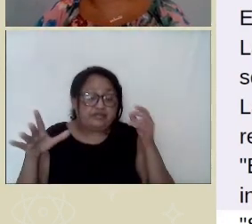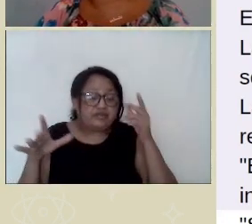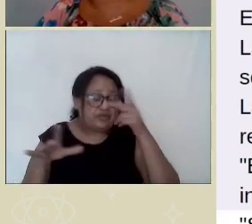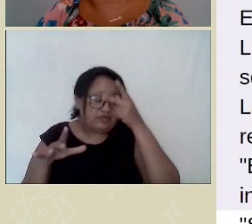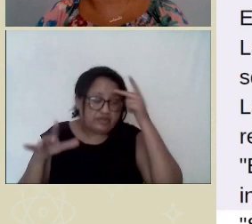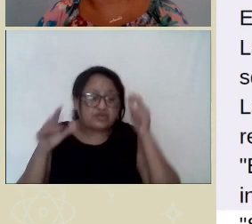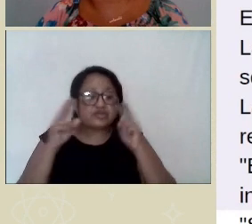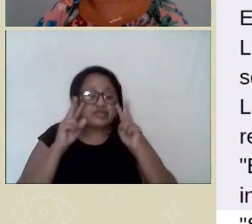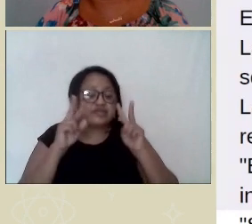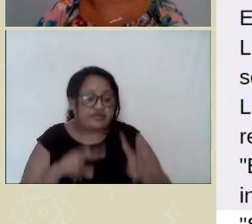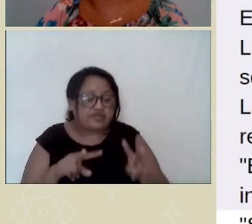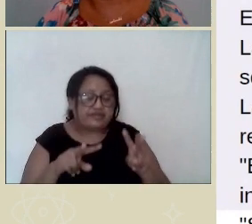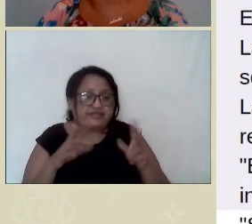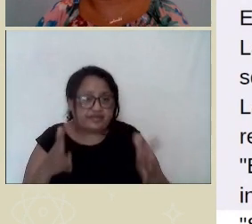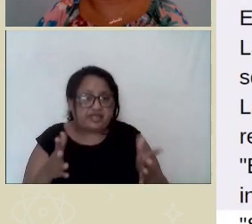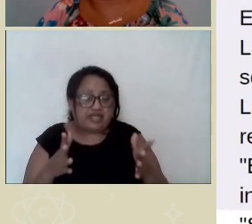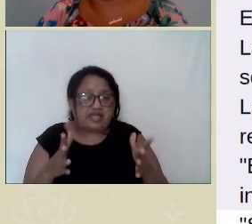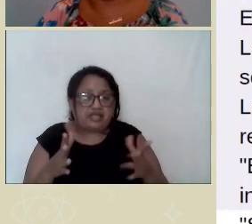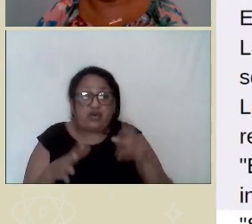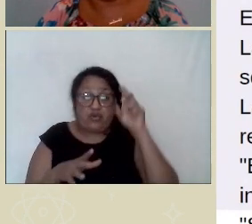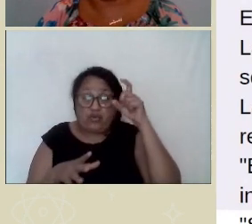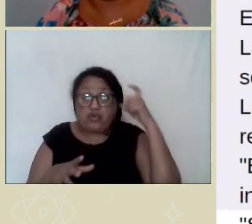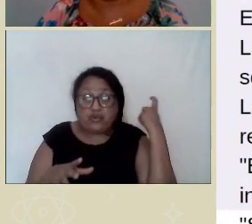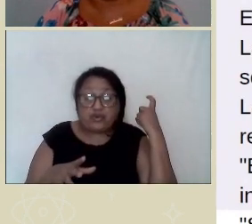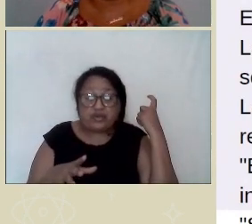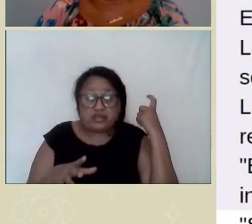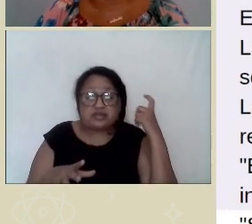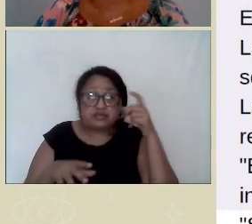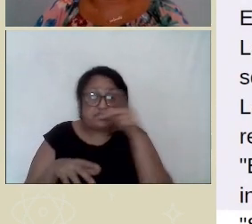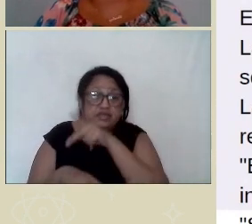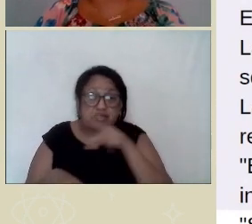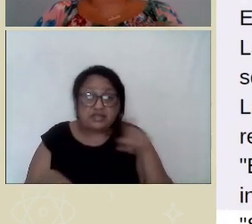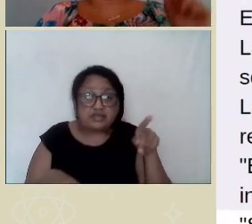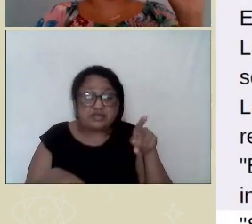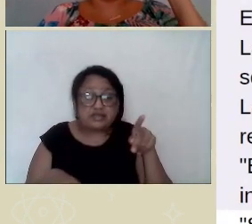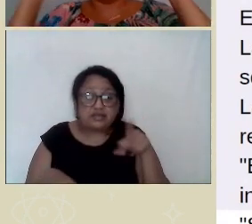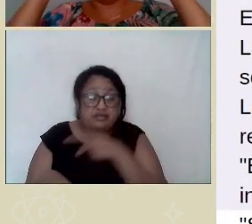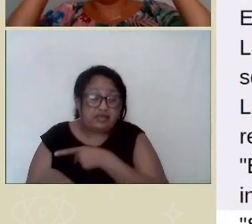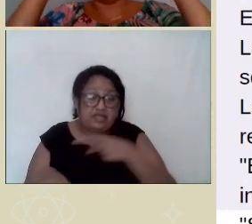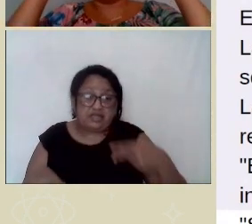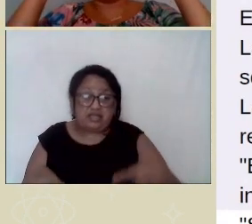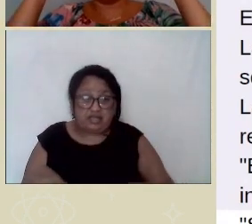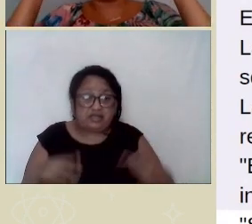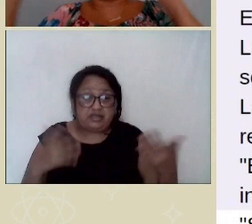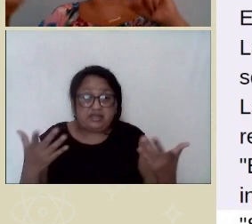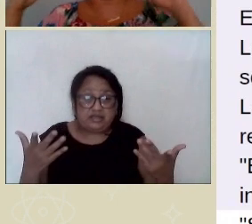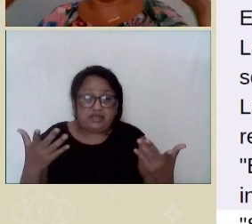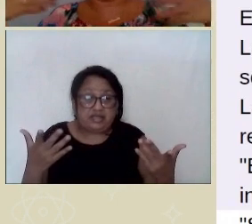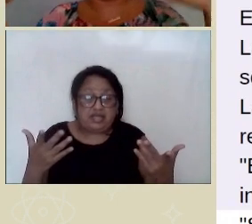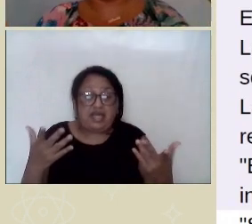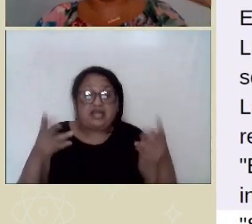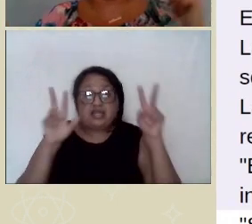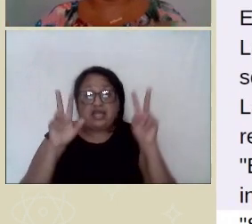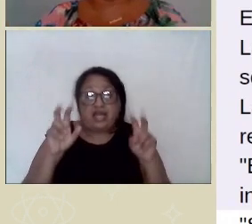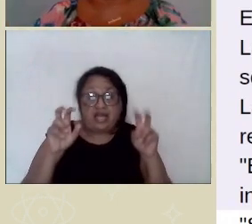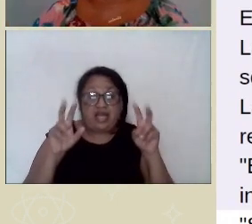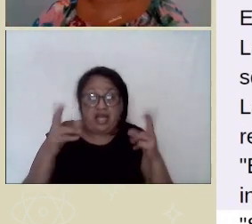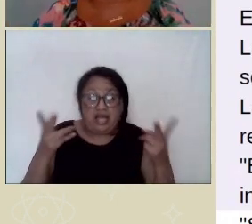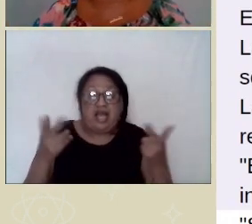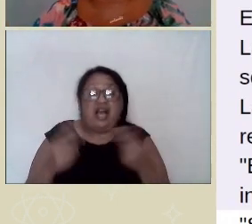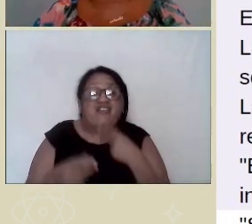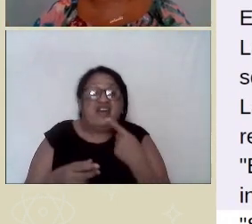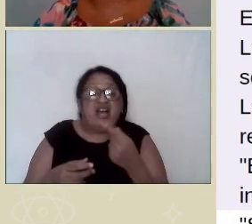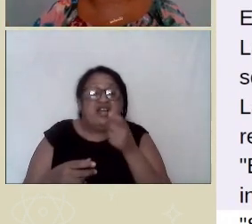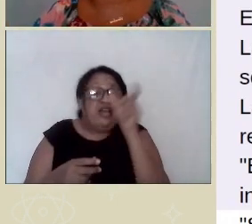ex-presidente da associação de montanhismo do Nepal aí de novo entre aspas a fala de alguém